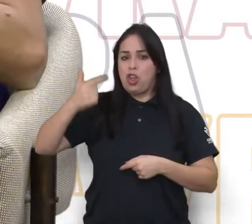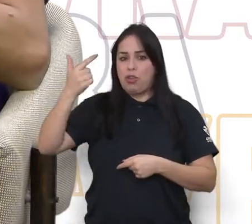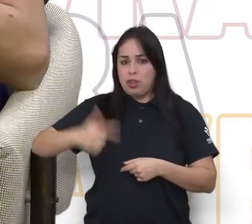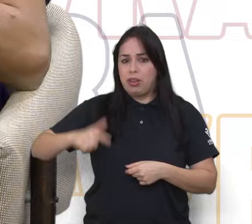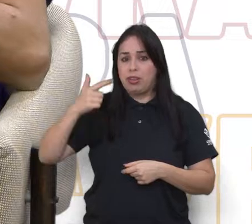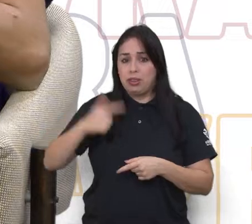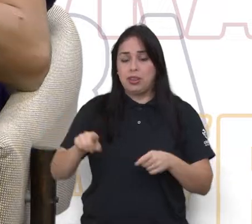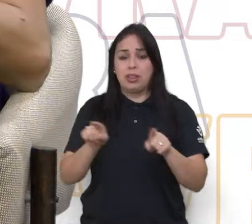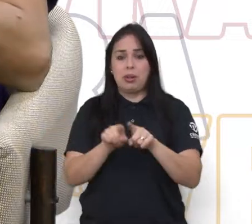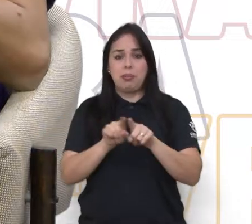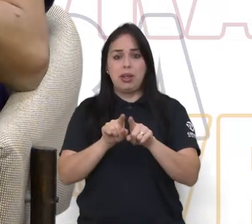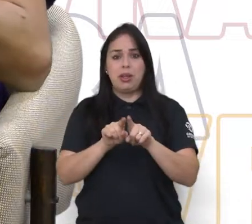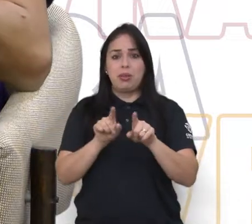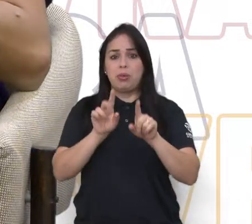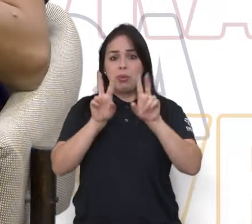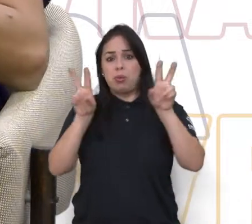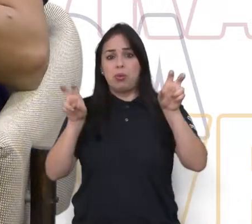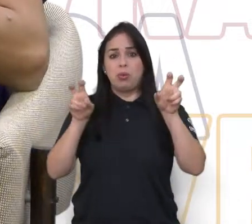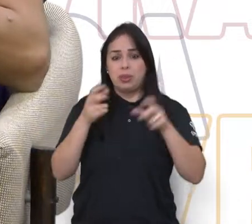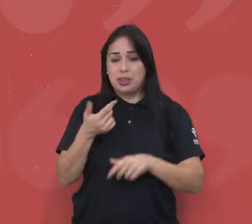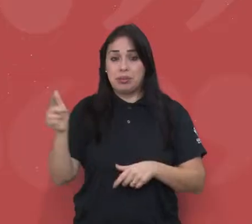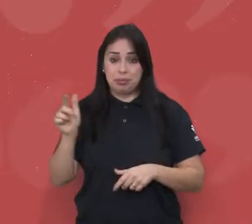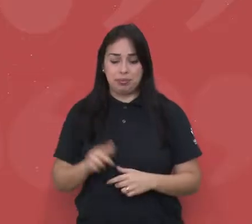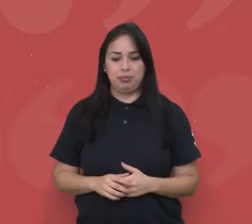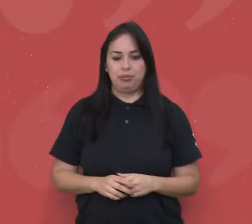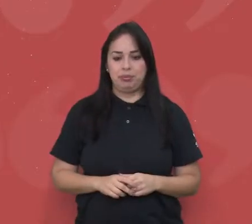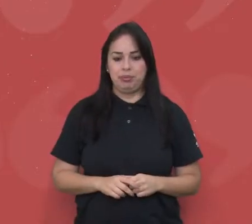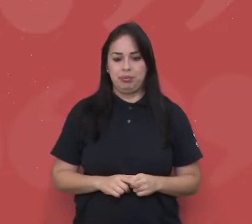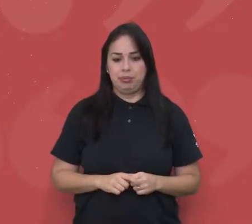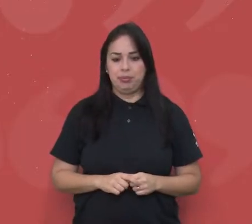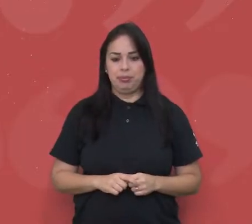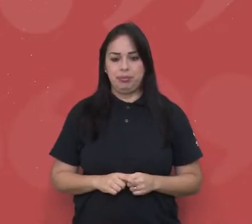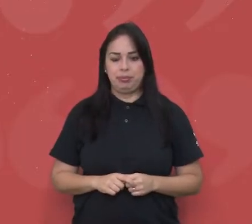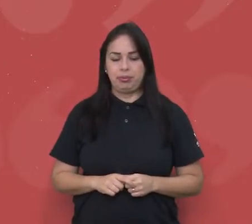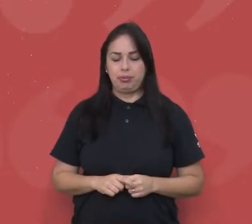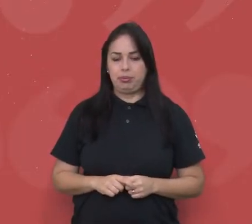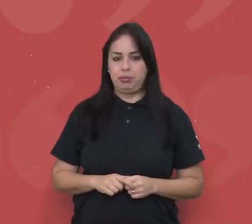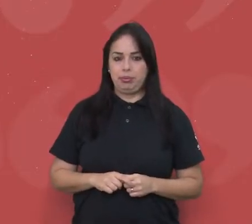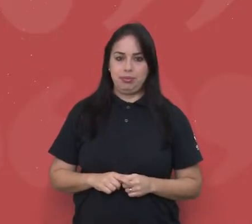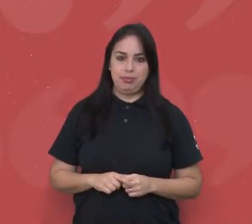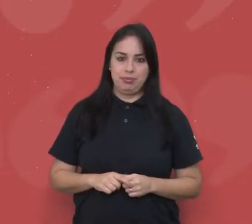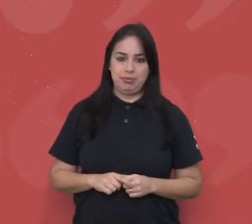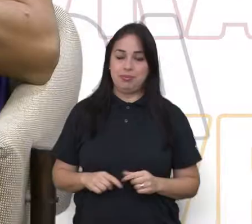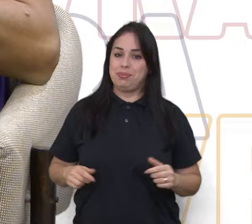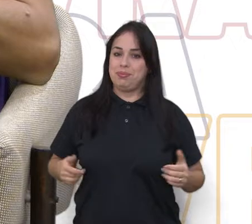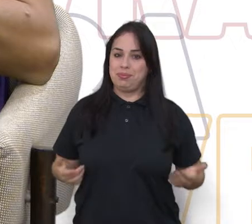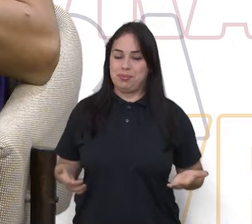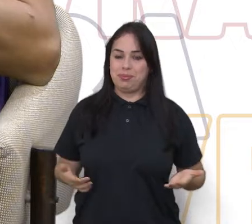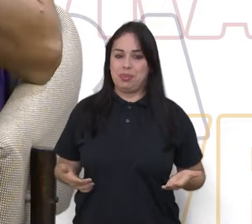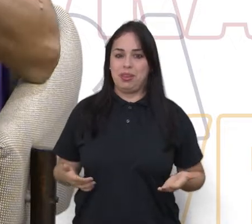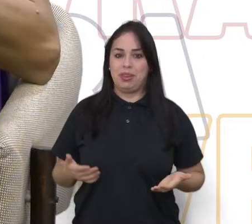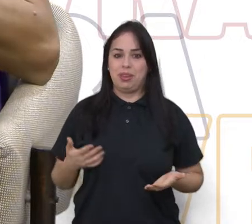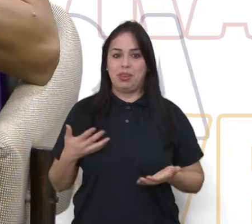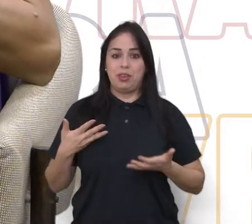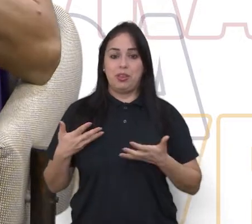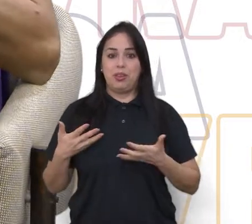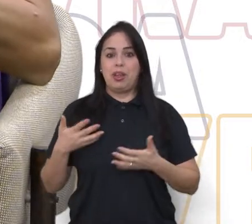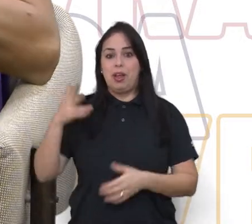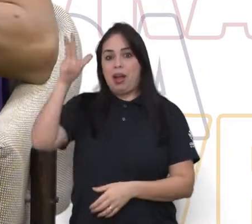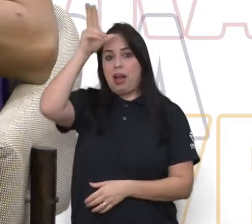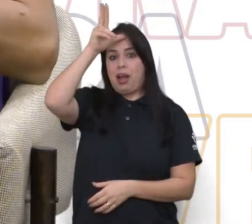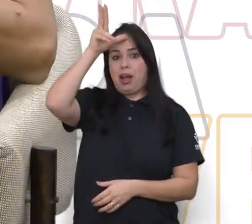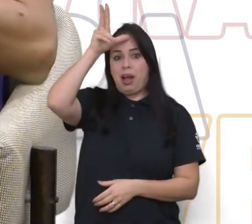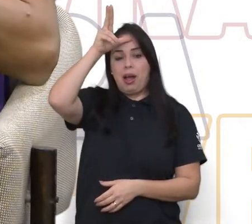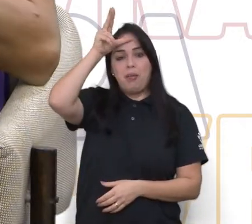outros temas que estão vinculados ao projeto. De onde vem o nome Reciclaí? A gente foi convidado pela